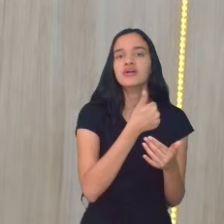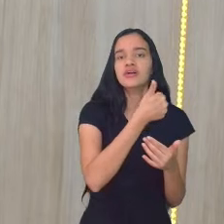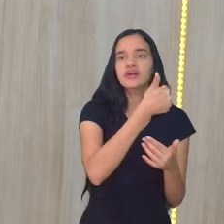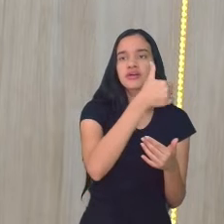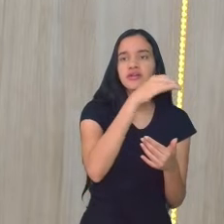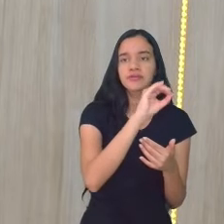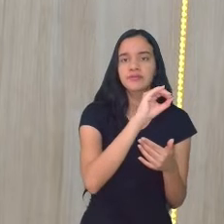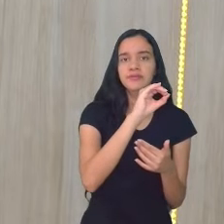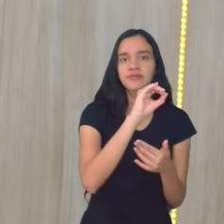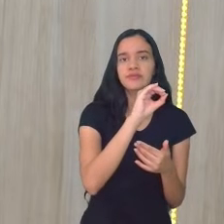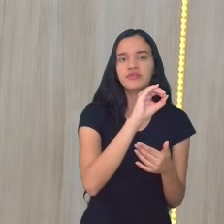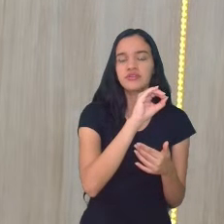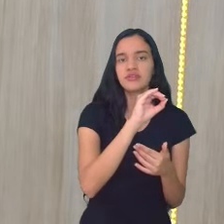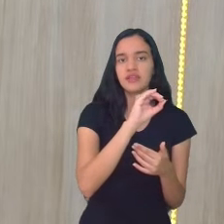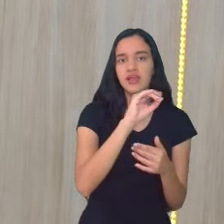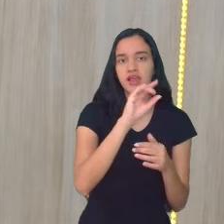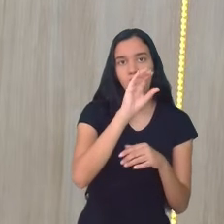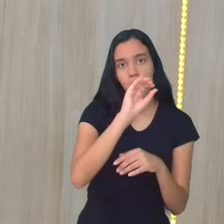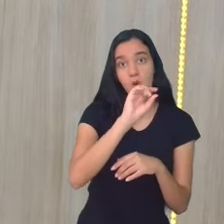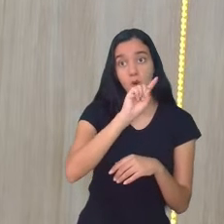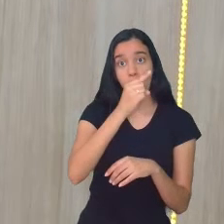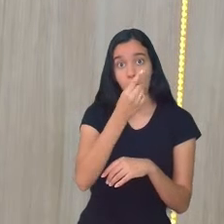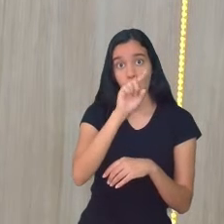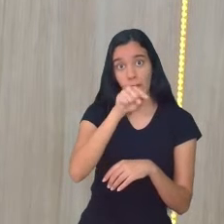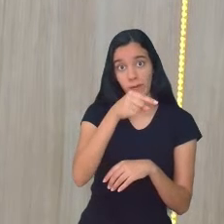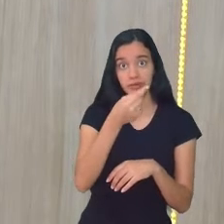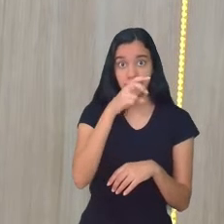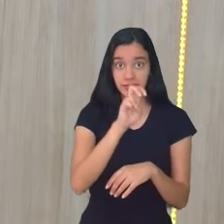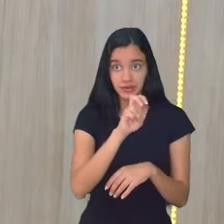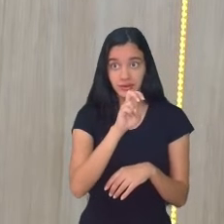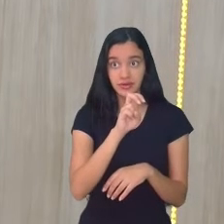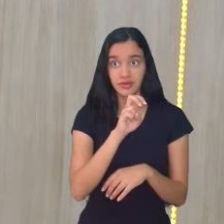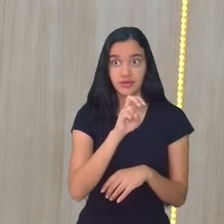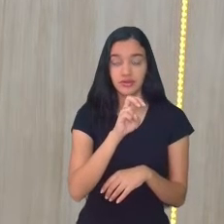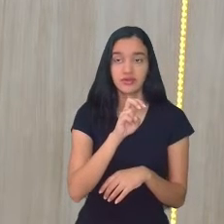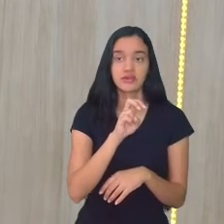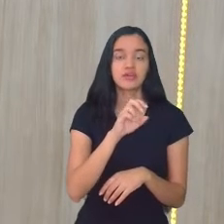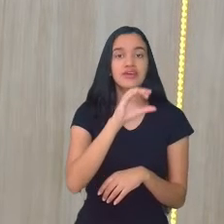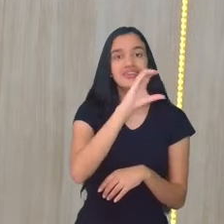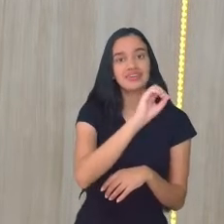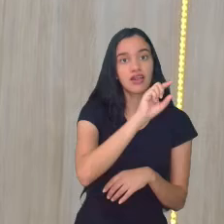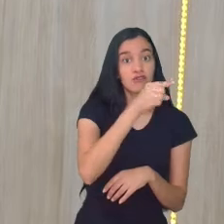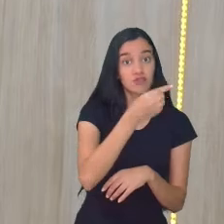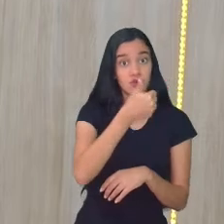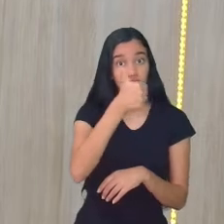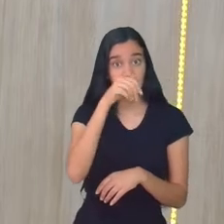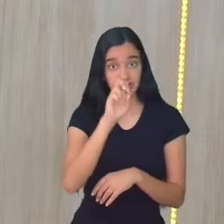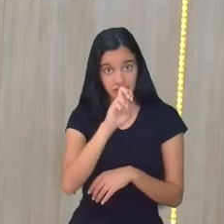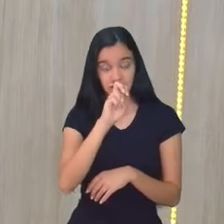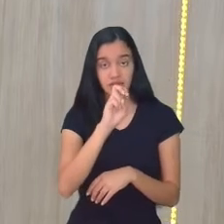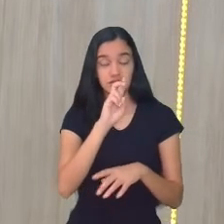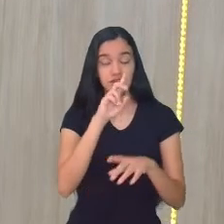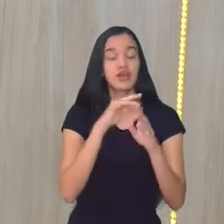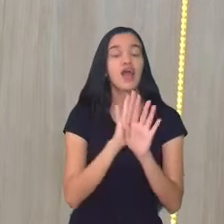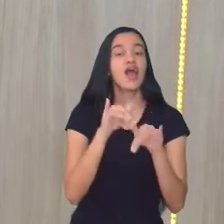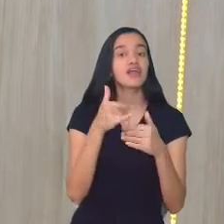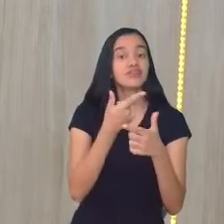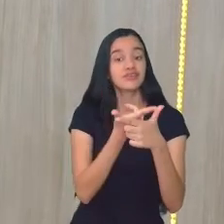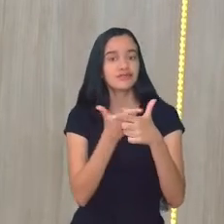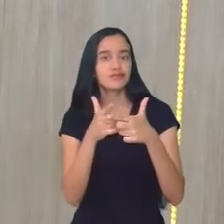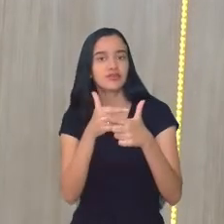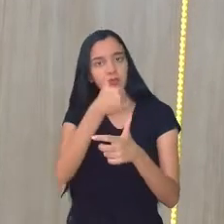10, fica 1,5, ou fica 0,15, divido por 10 novamente,